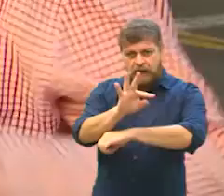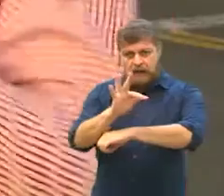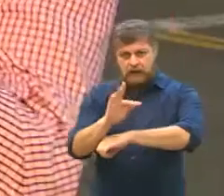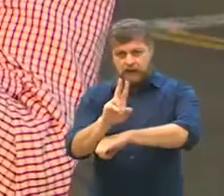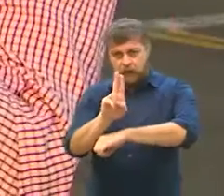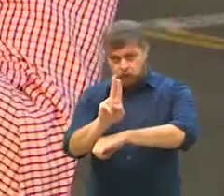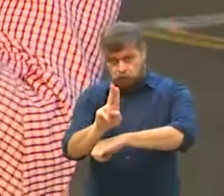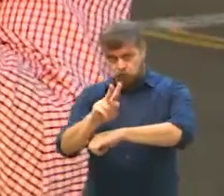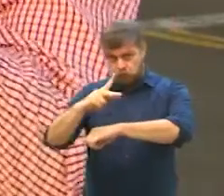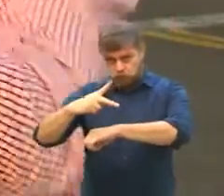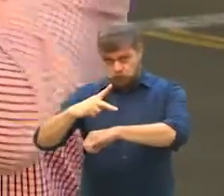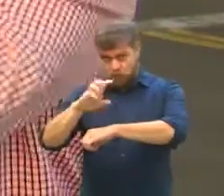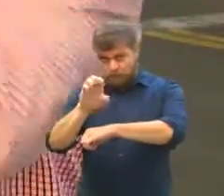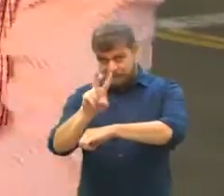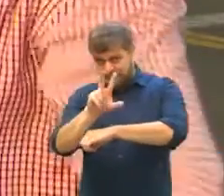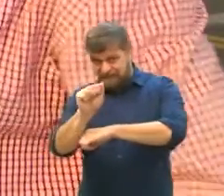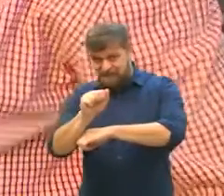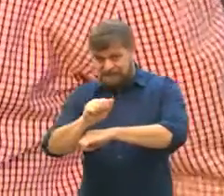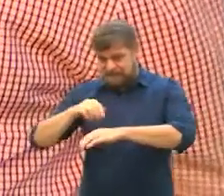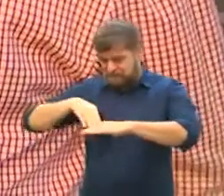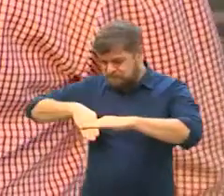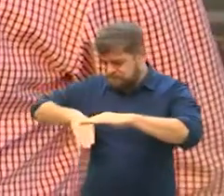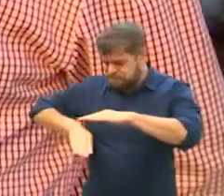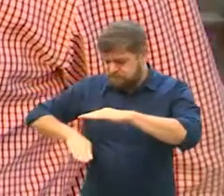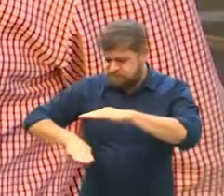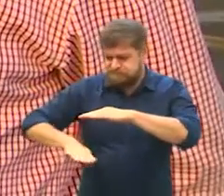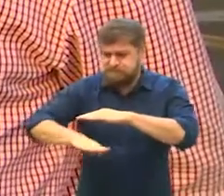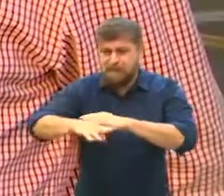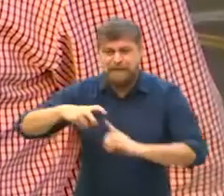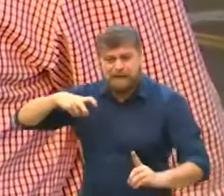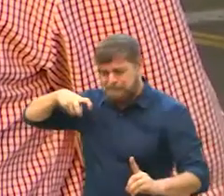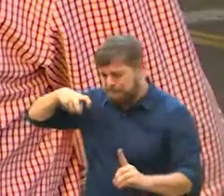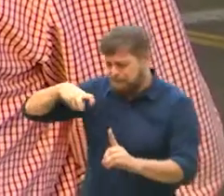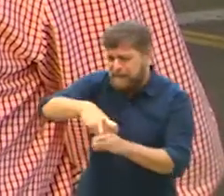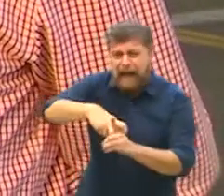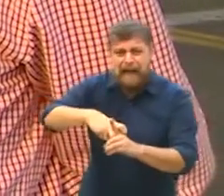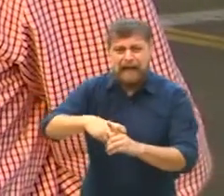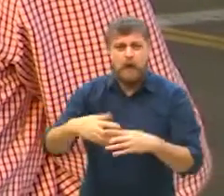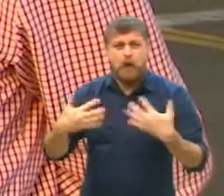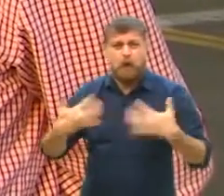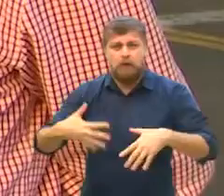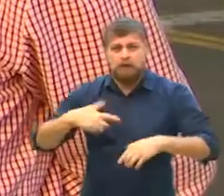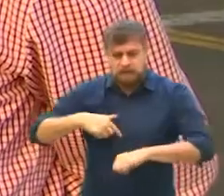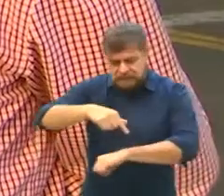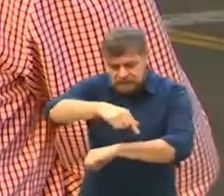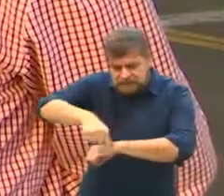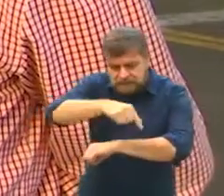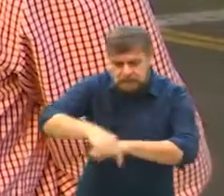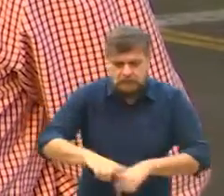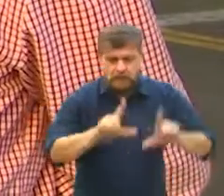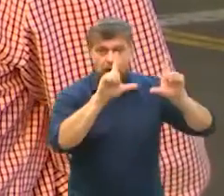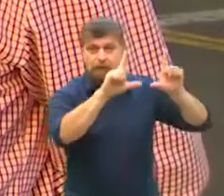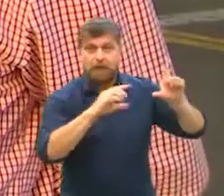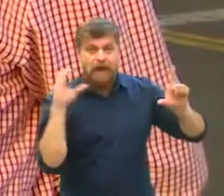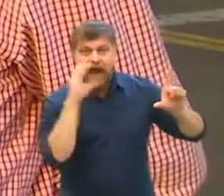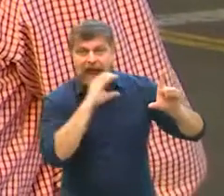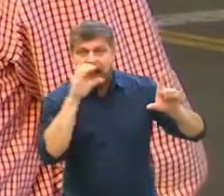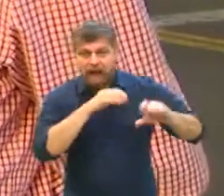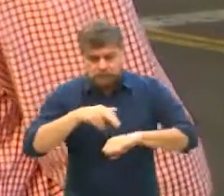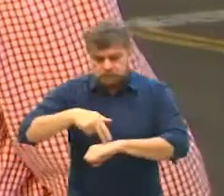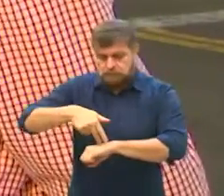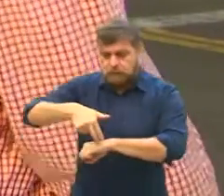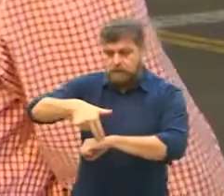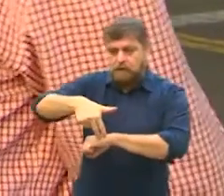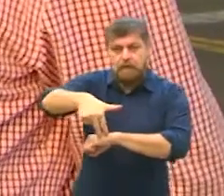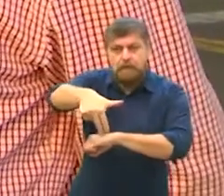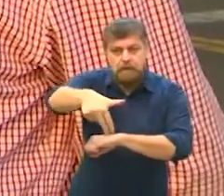Itupeva, devido aos entroncamentos, tem muito acidente. Então precisa de sinalização